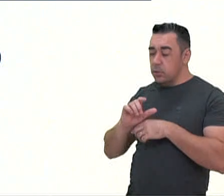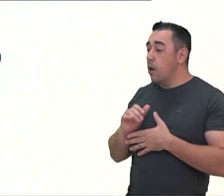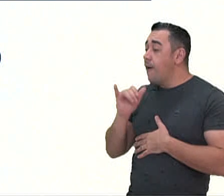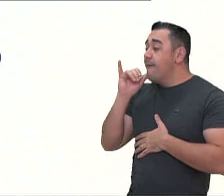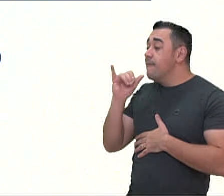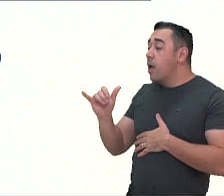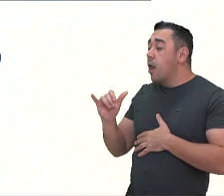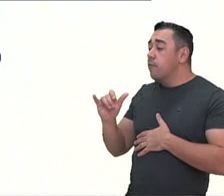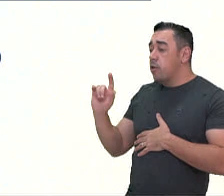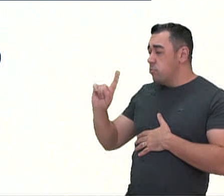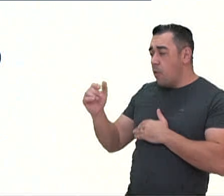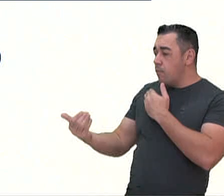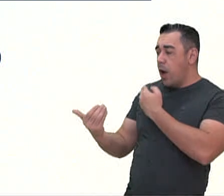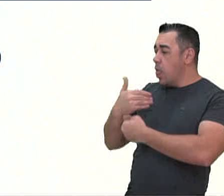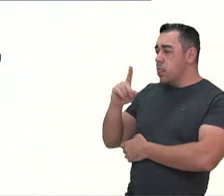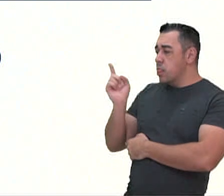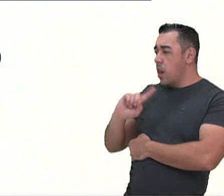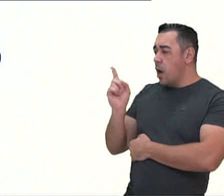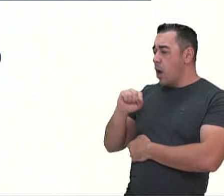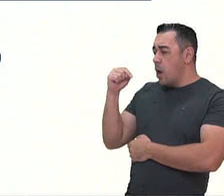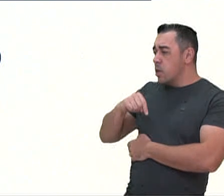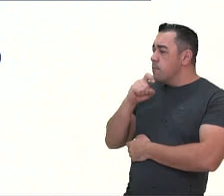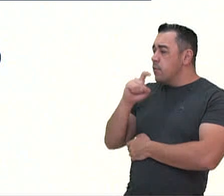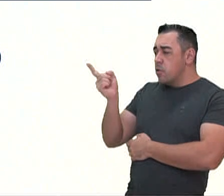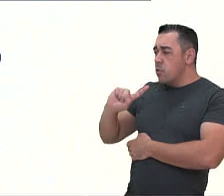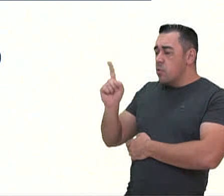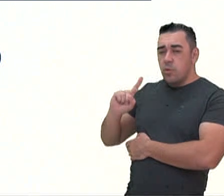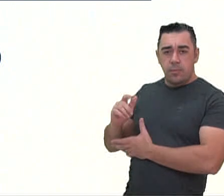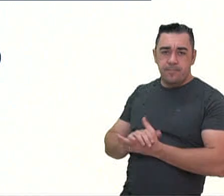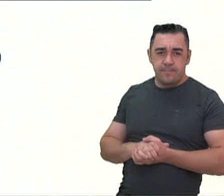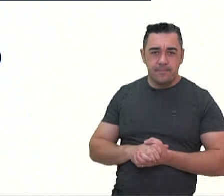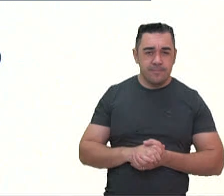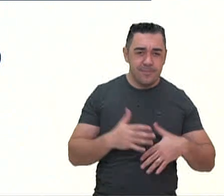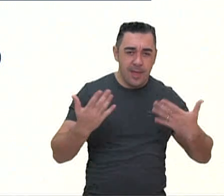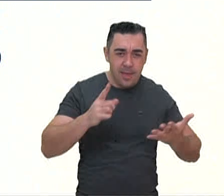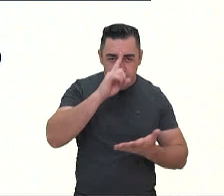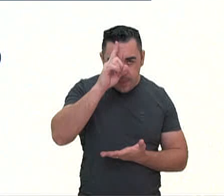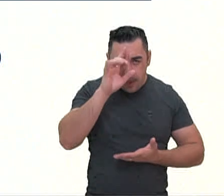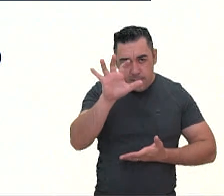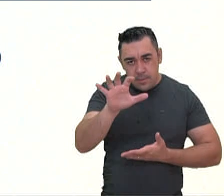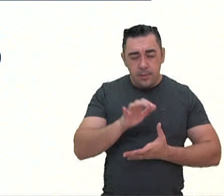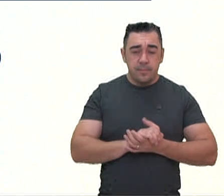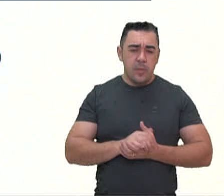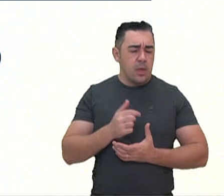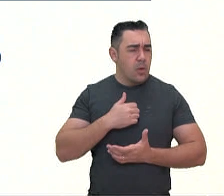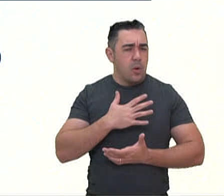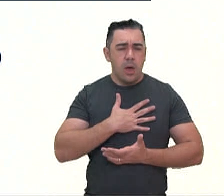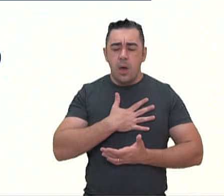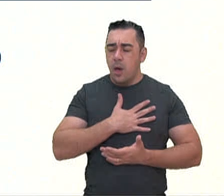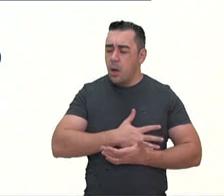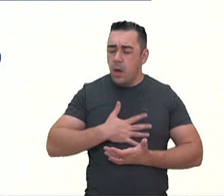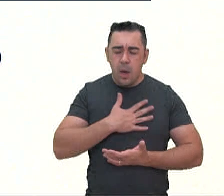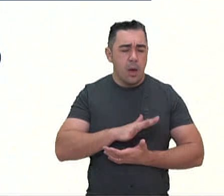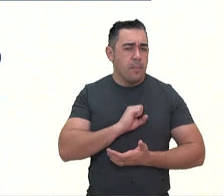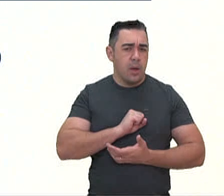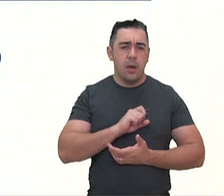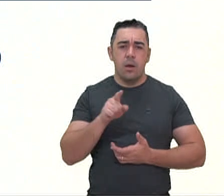não deixavam o frio entrar nas casas. Essa era a ideia. Adorava essa propaganda.